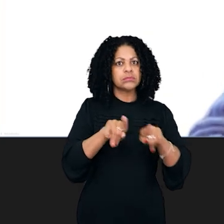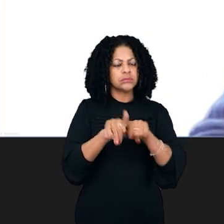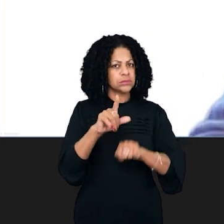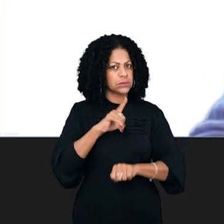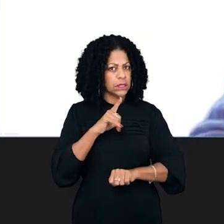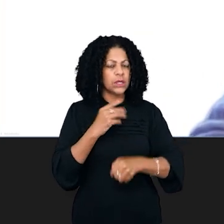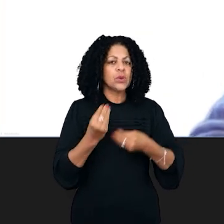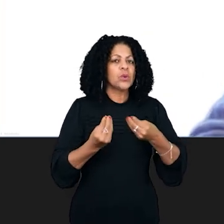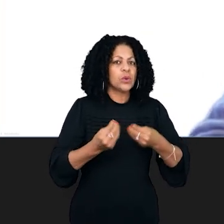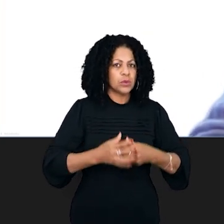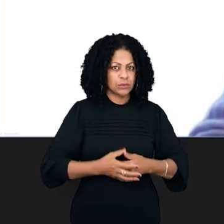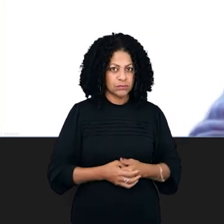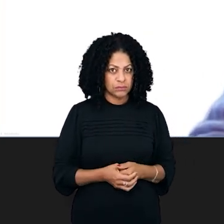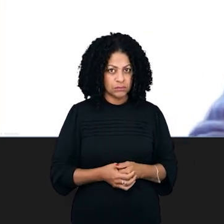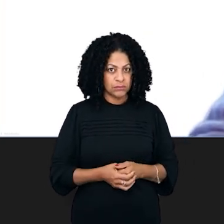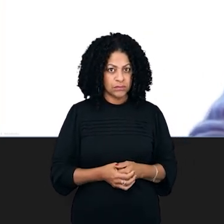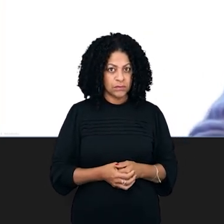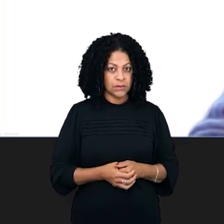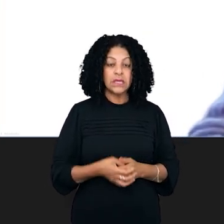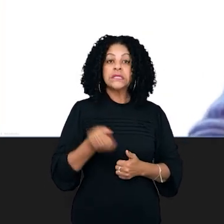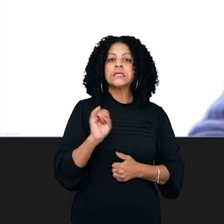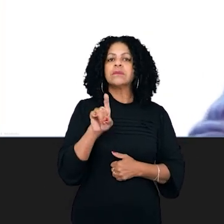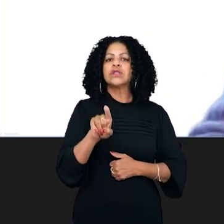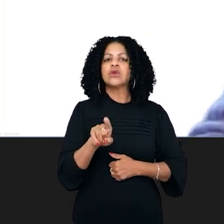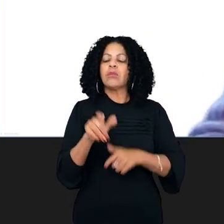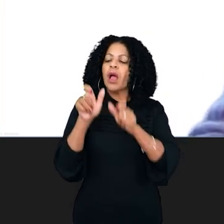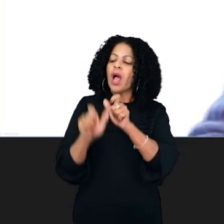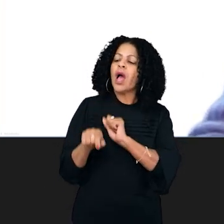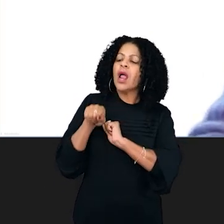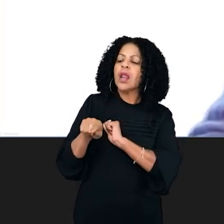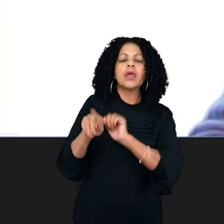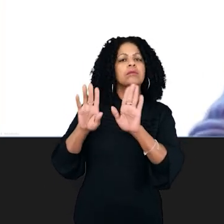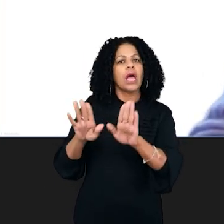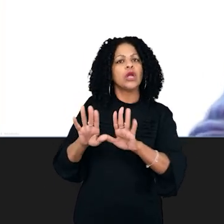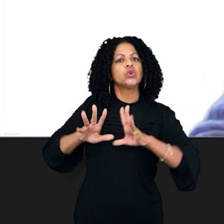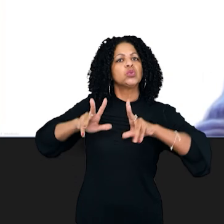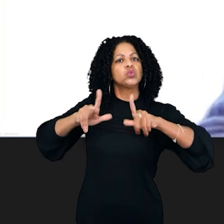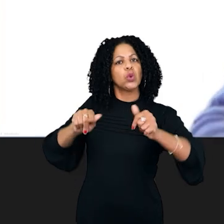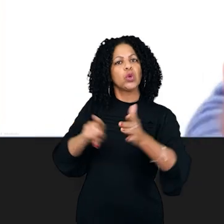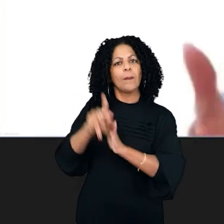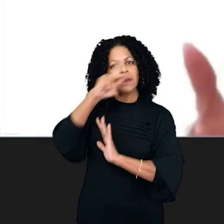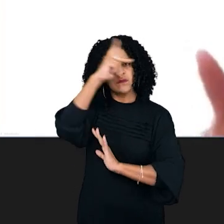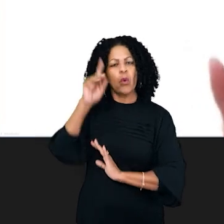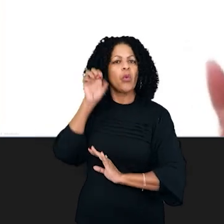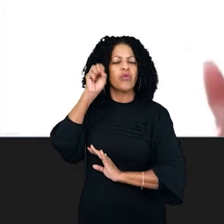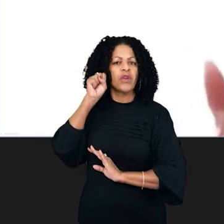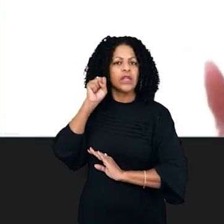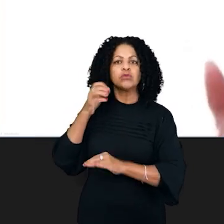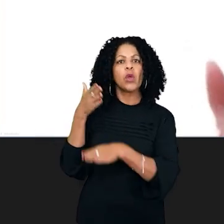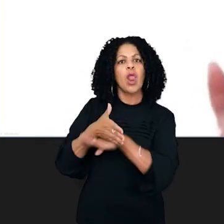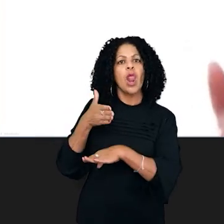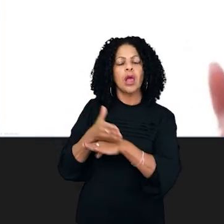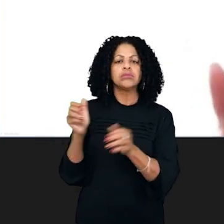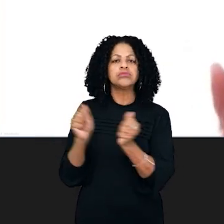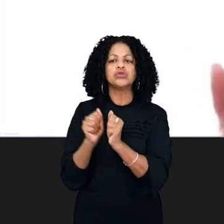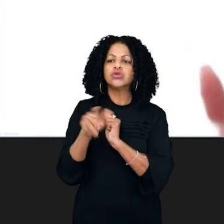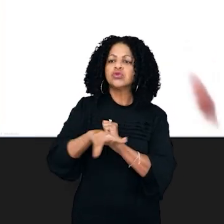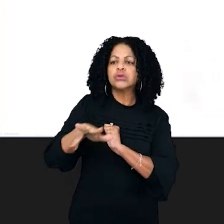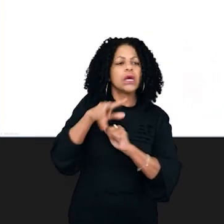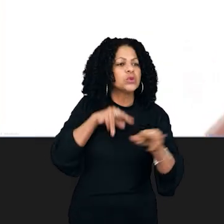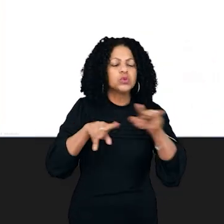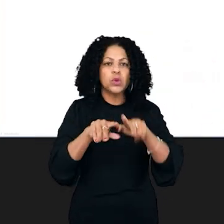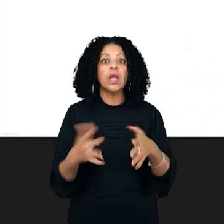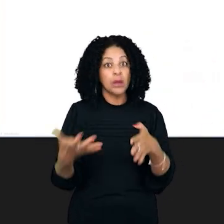e inclusões, né? Você fazer isso enquanto a pessoa está ali, naquele momento onde todos os outros ouvintes estão